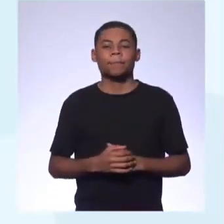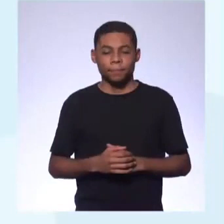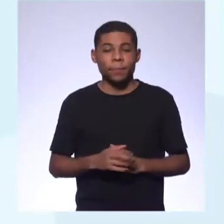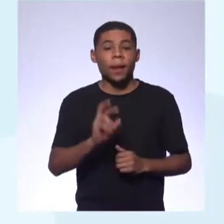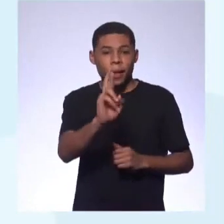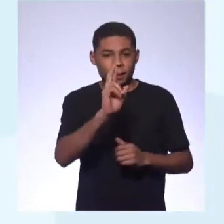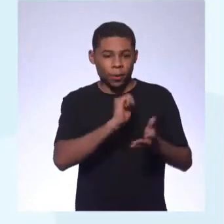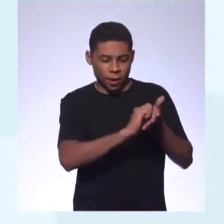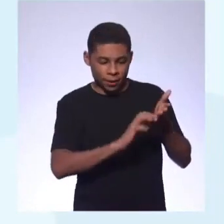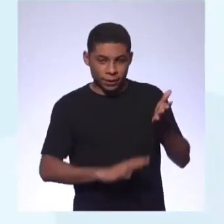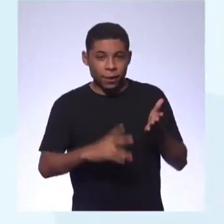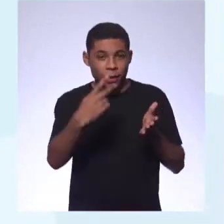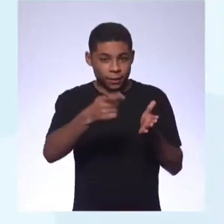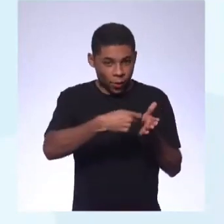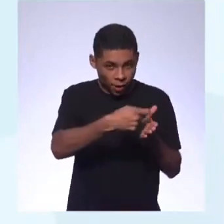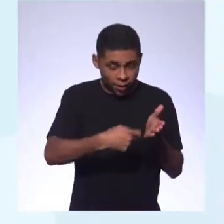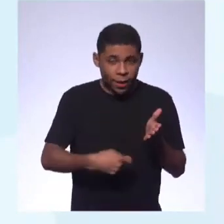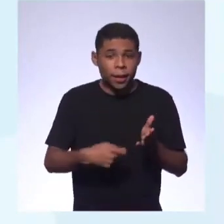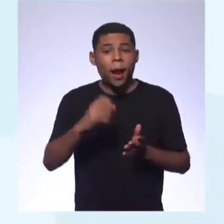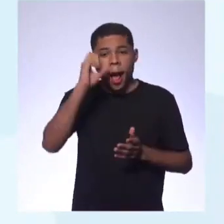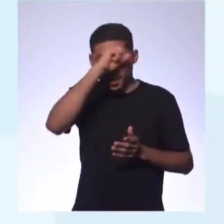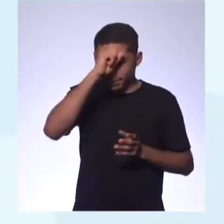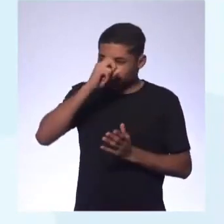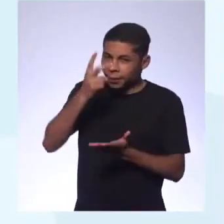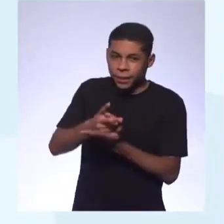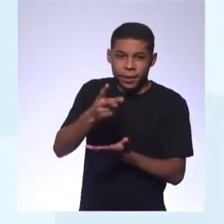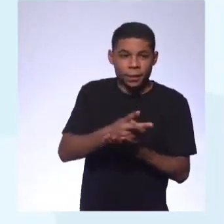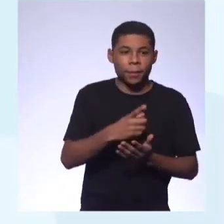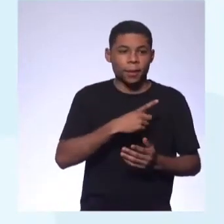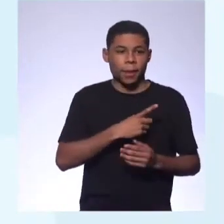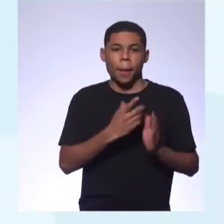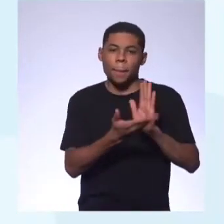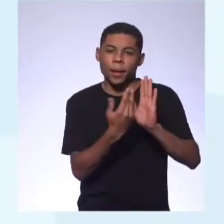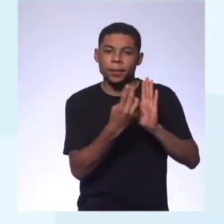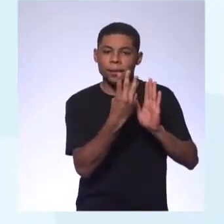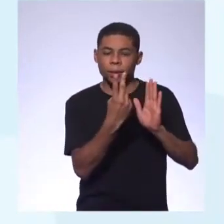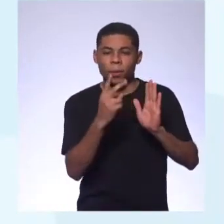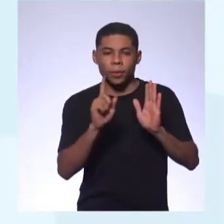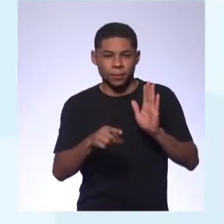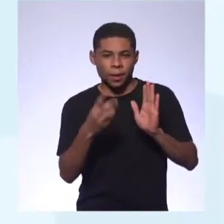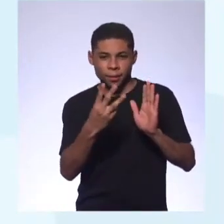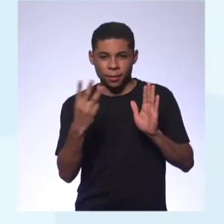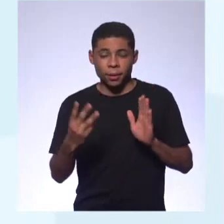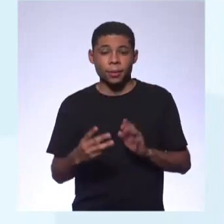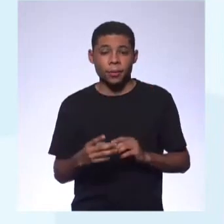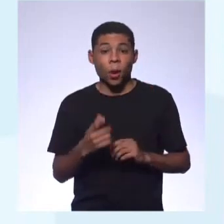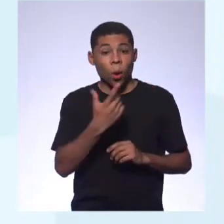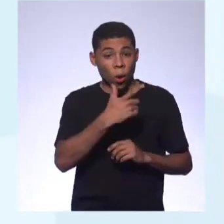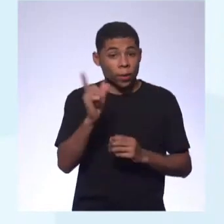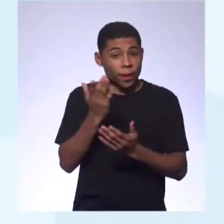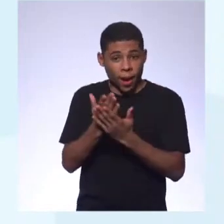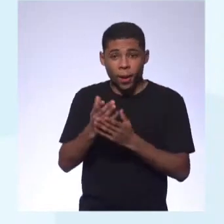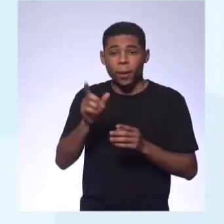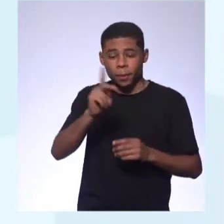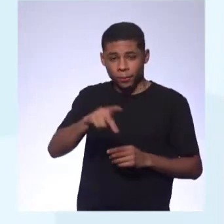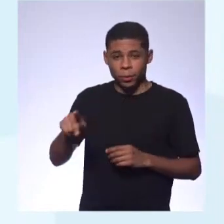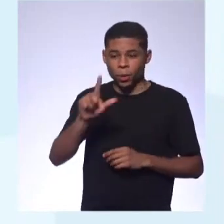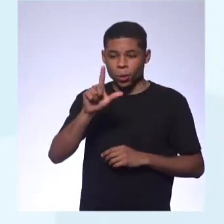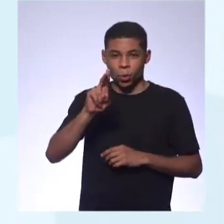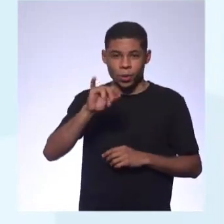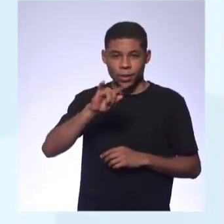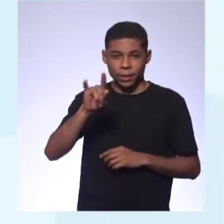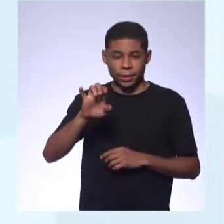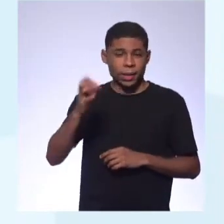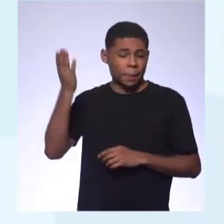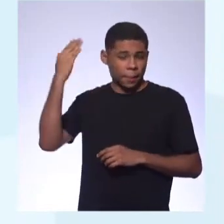às atividades do caderno do aluno, Aprender Sempre, 32 a 33. Tem outra aula da Luísa, Egito Antigo, se quiser